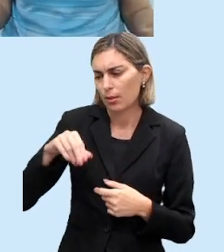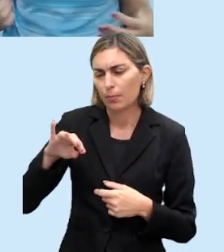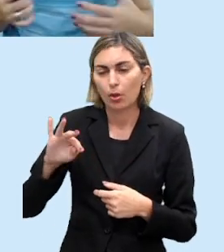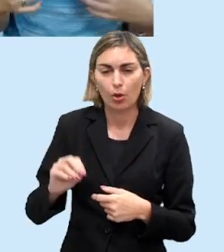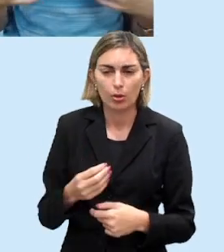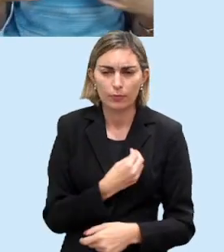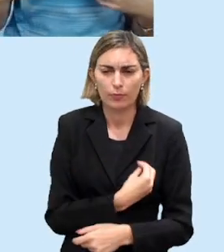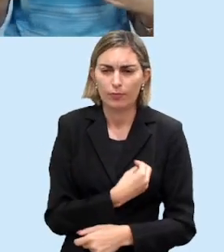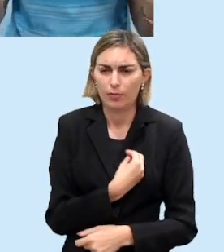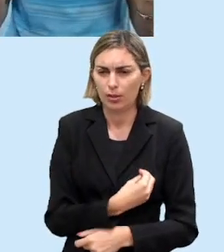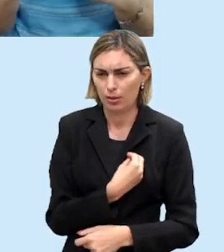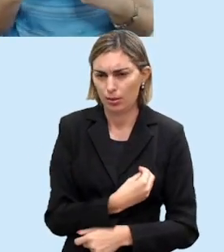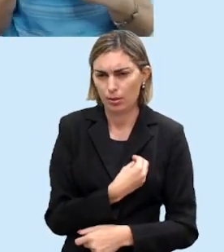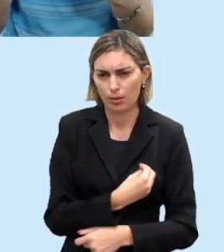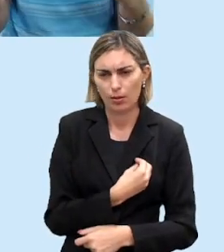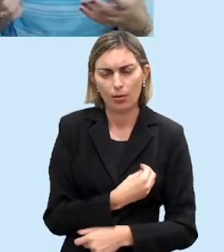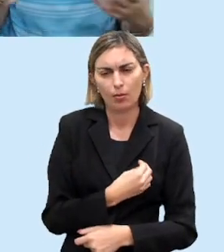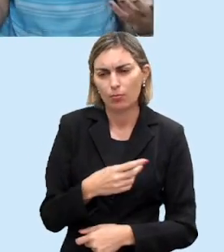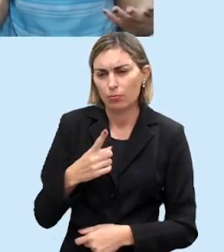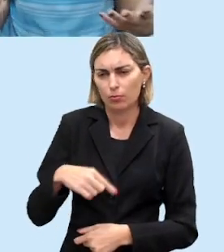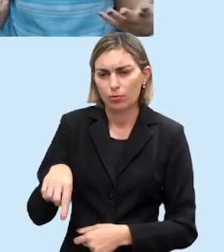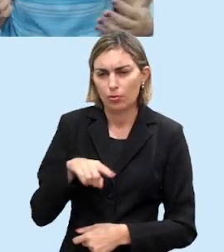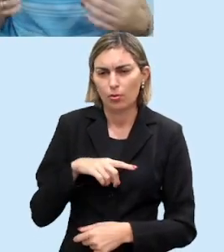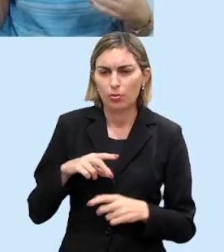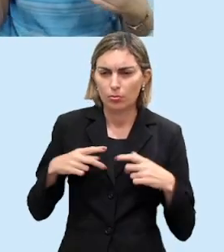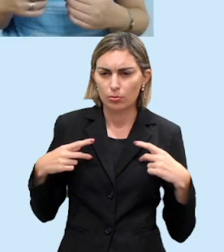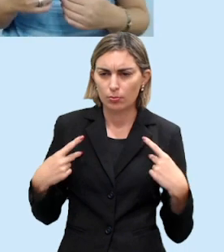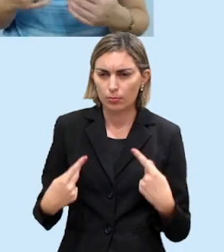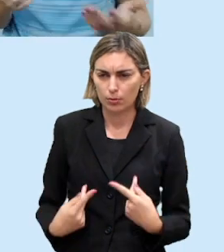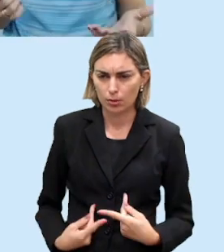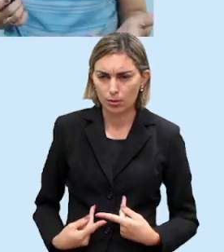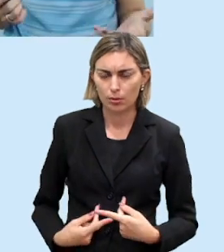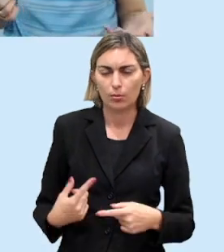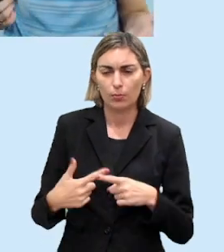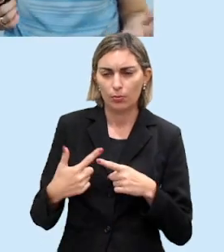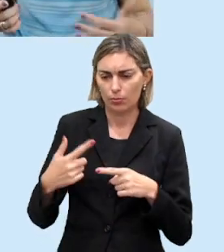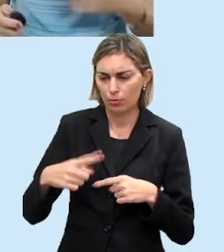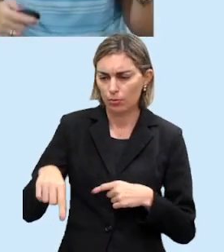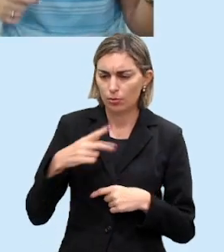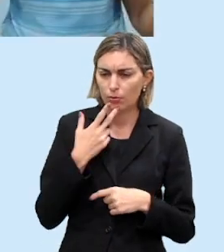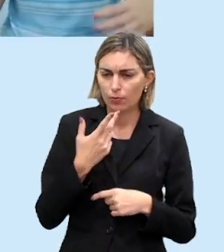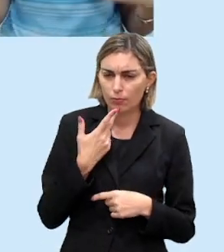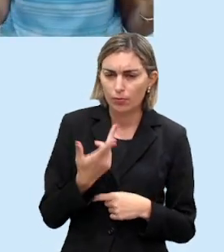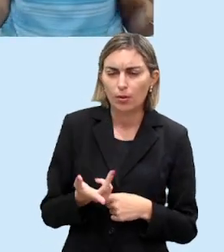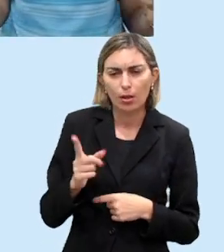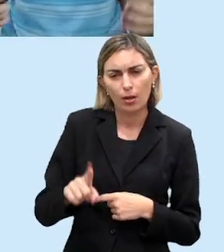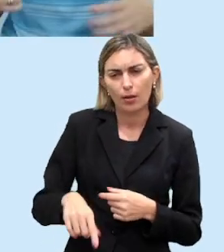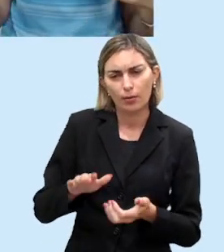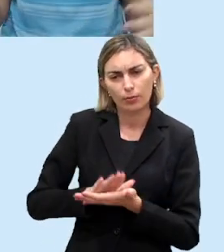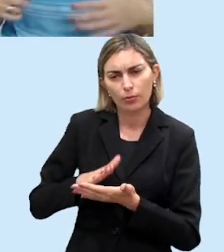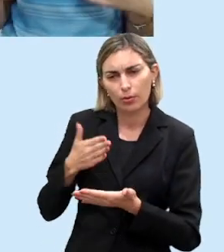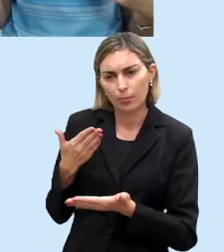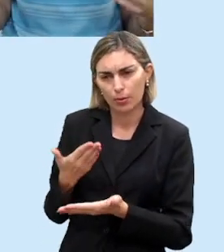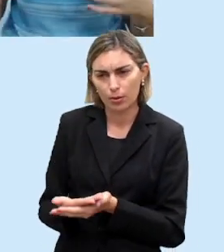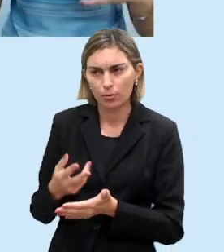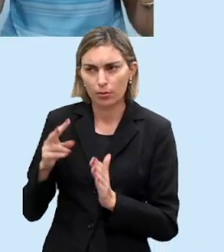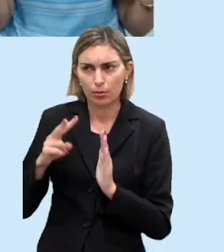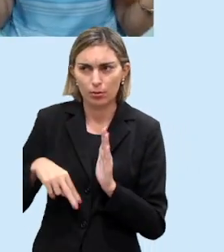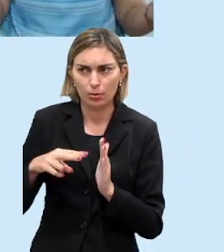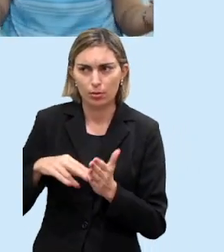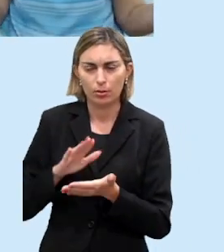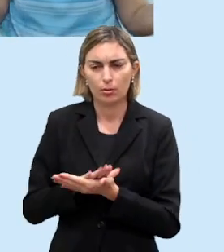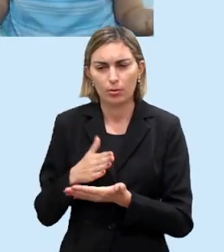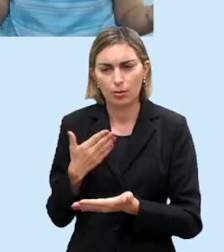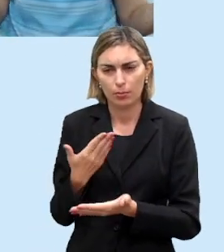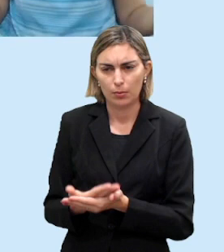vida, gente, com nós como seres humanos, porque o que a gente faz, na verdade, é interpretar, é ler e interpretar